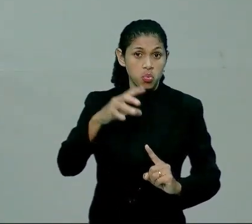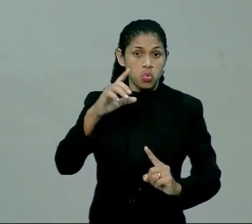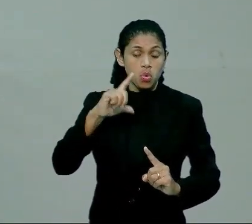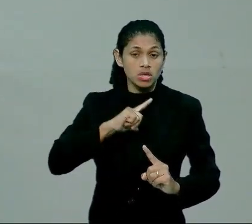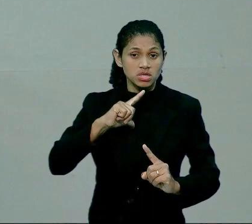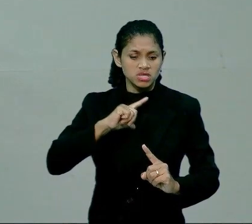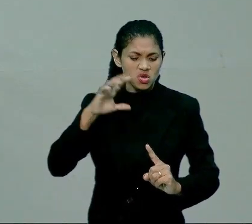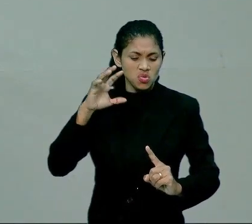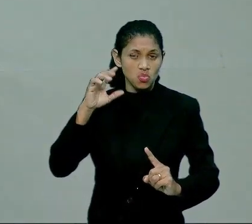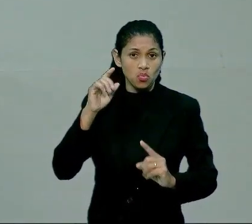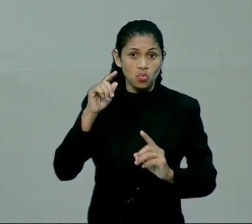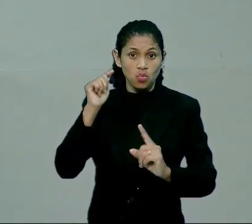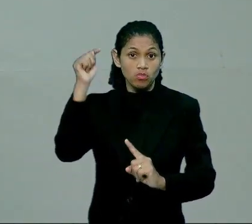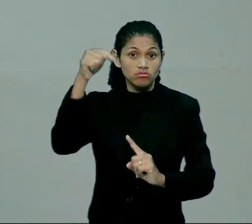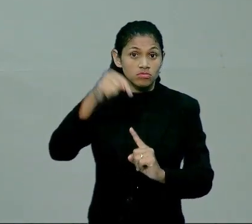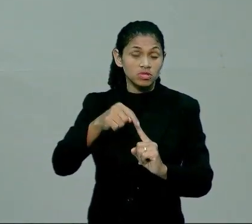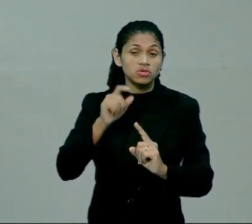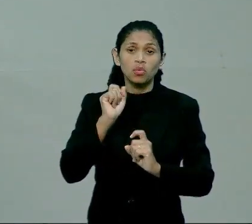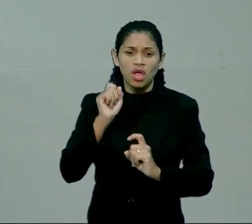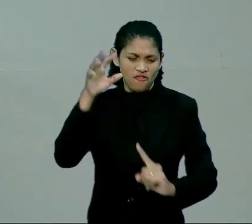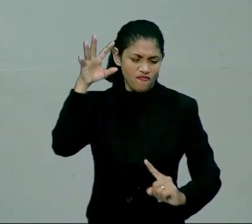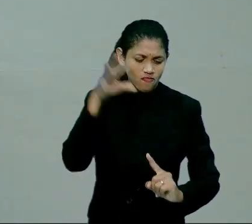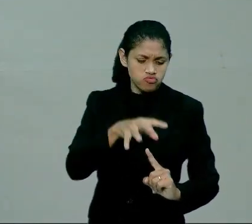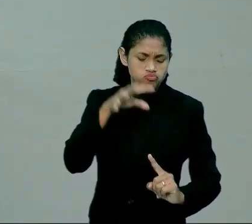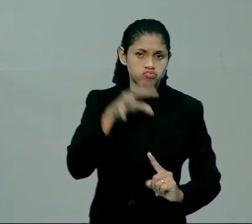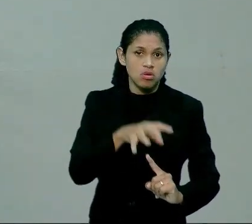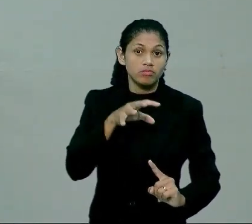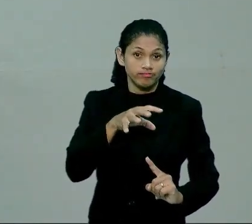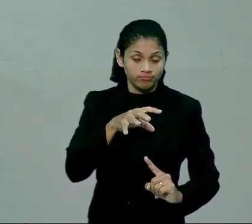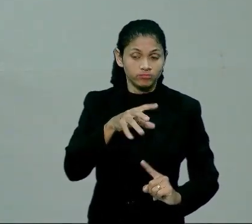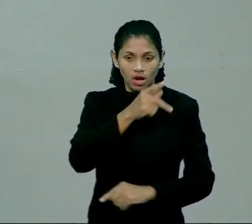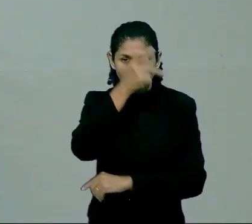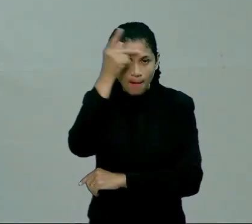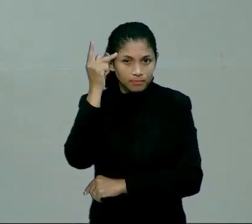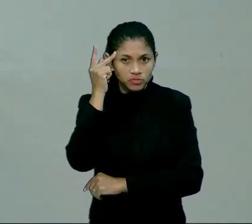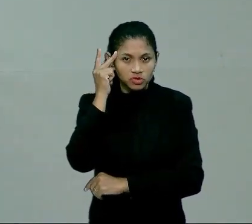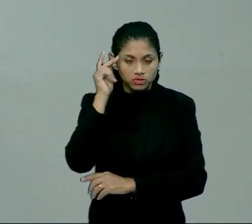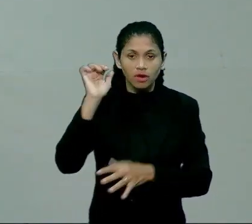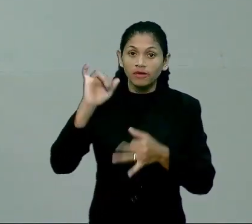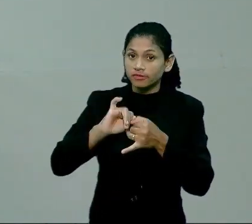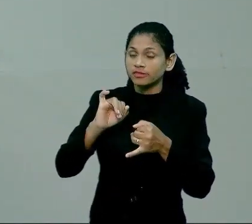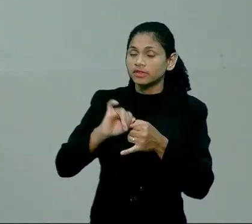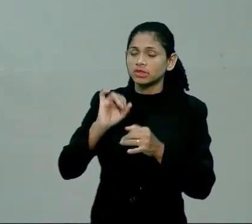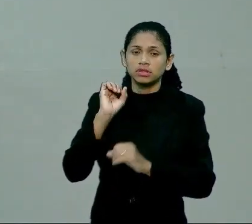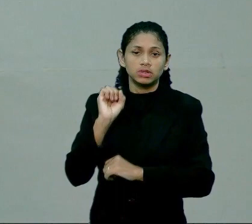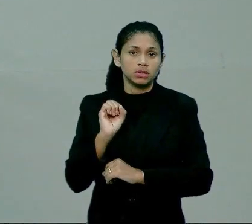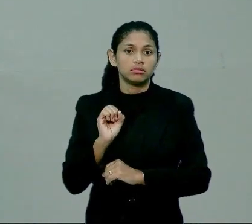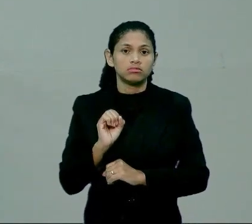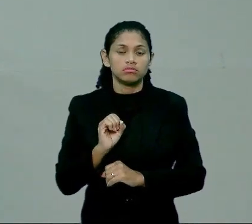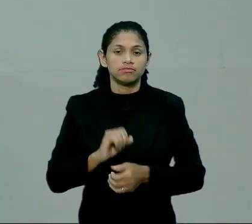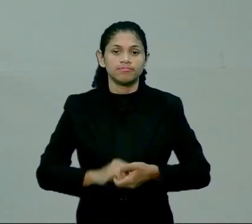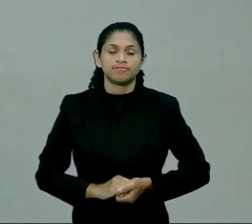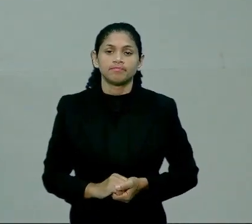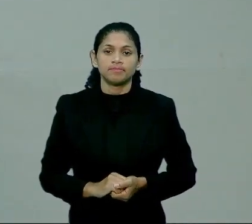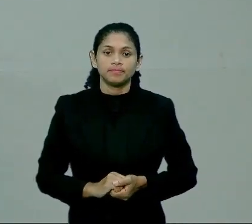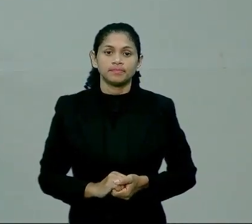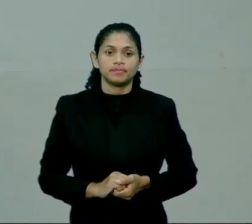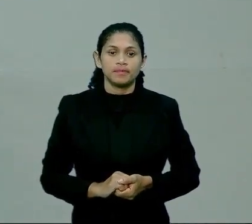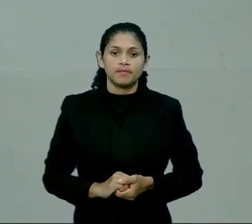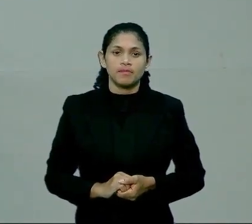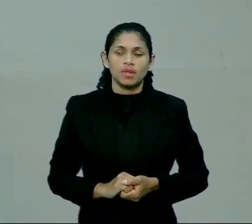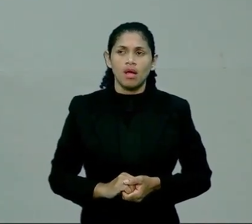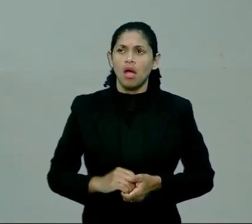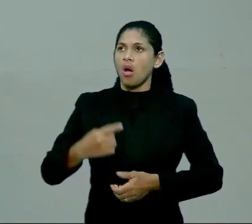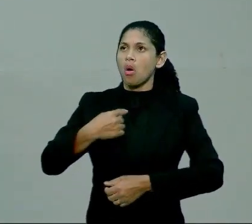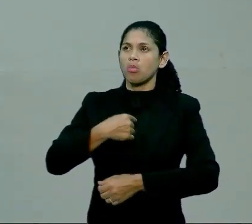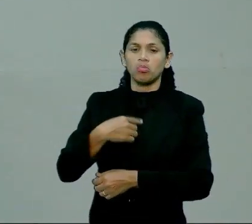fazer determinadas coisas. Então, não é construído, hoje eu decidi que eu vou ser bonito, natural, com